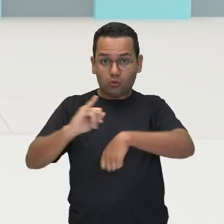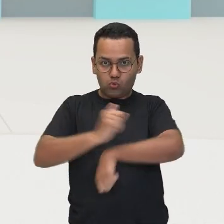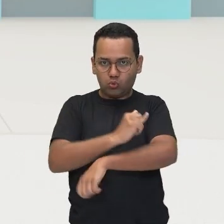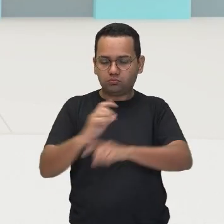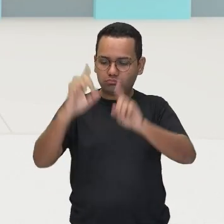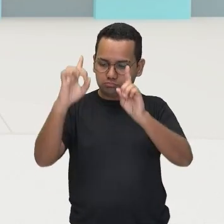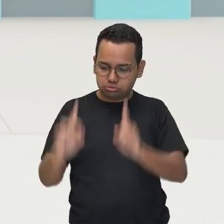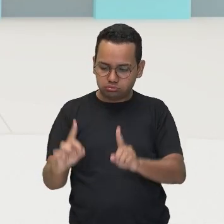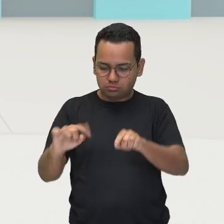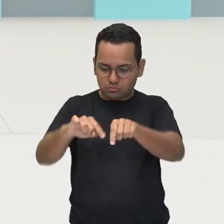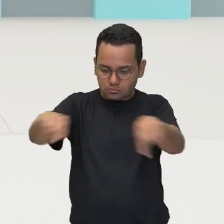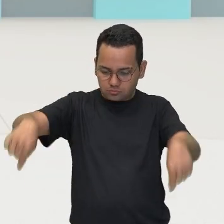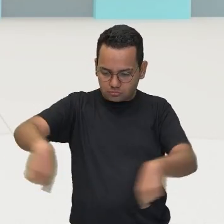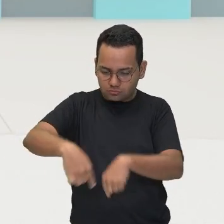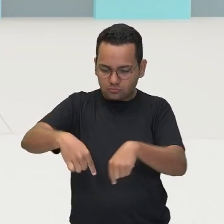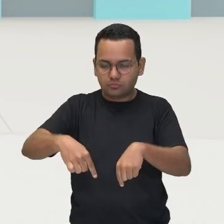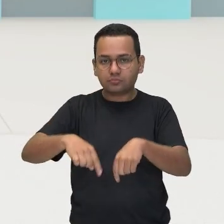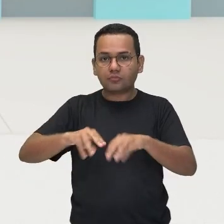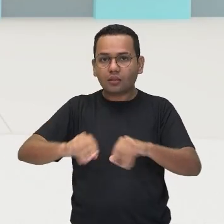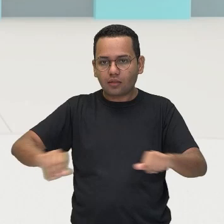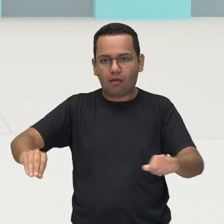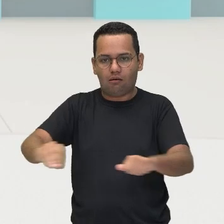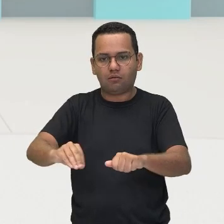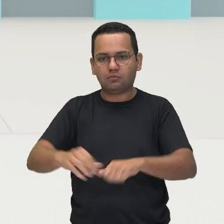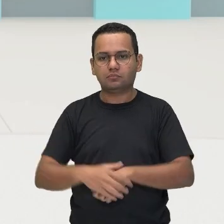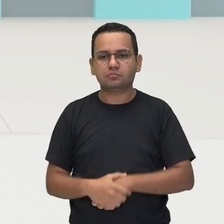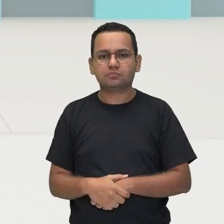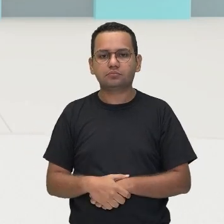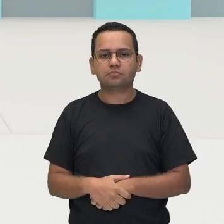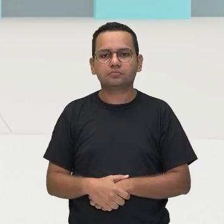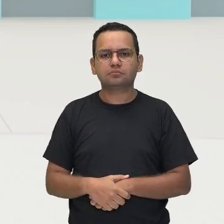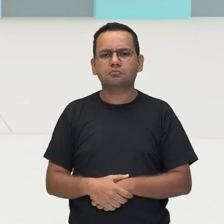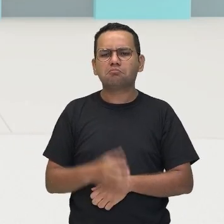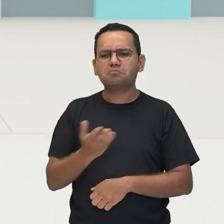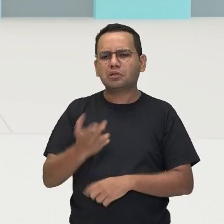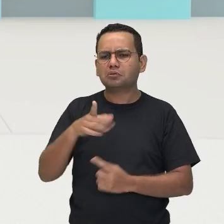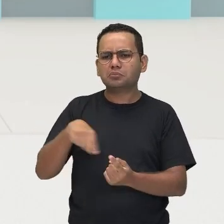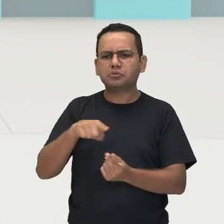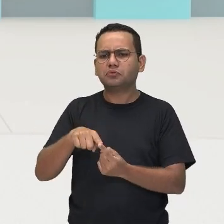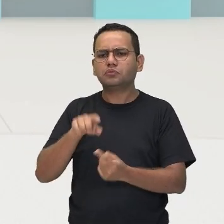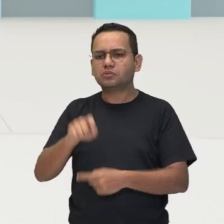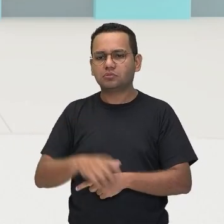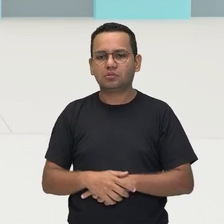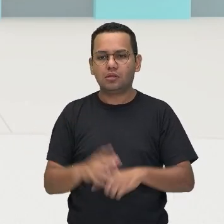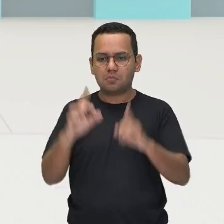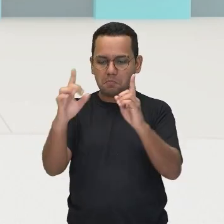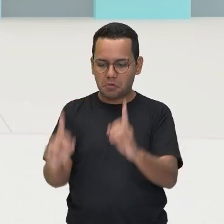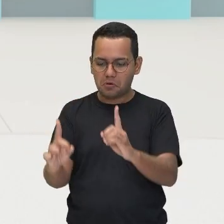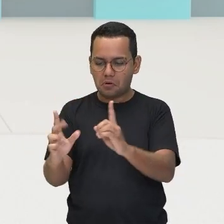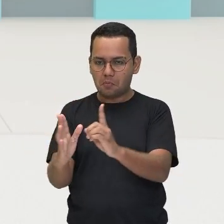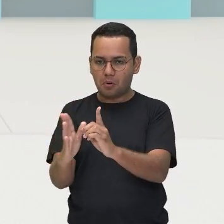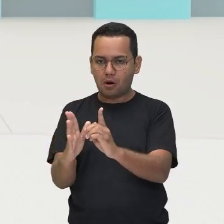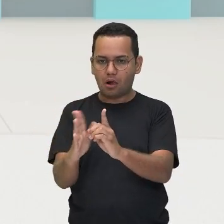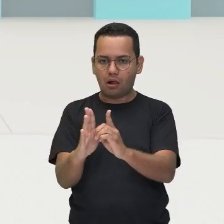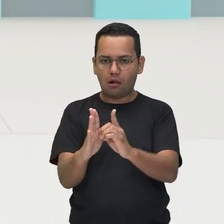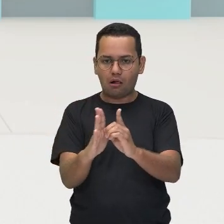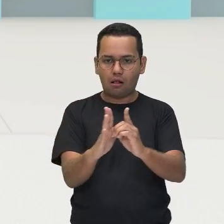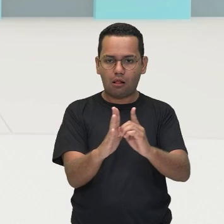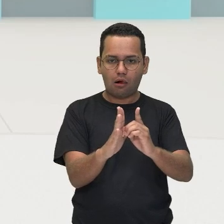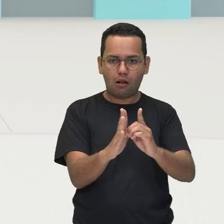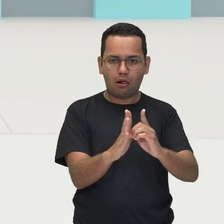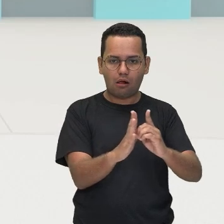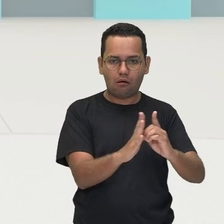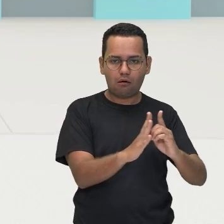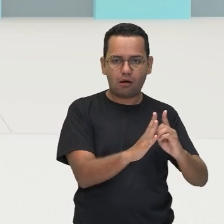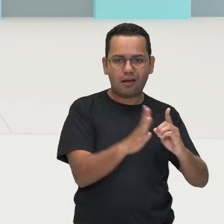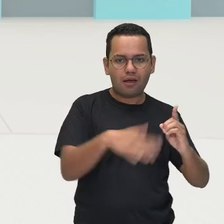circular feito de terra e o objetivo dessa luta é derrubar o adversário ou empurrar esse adversário para fora do